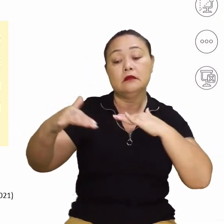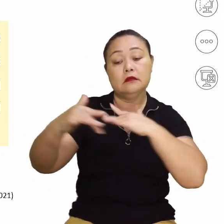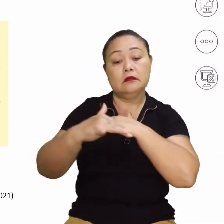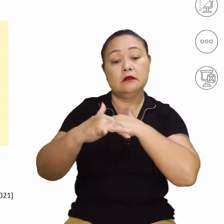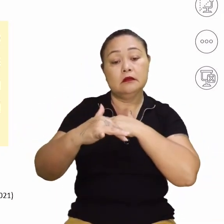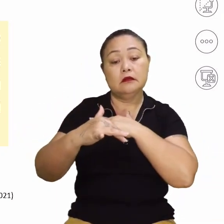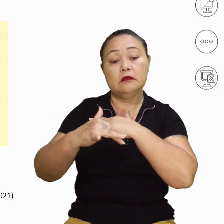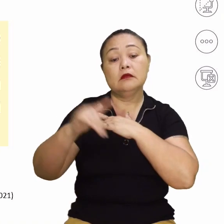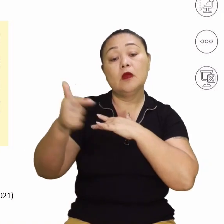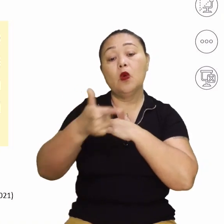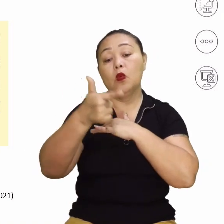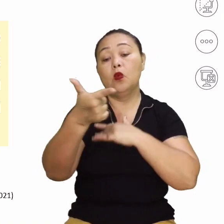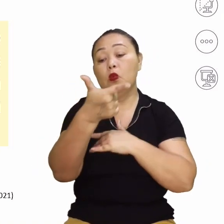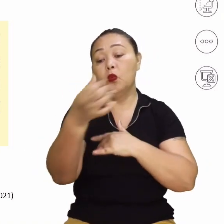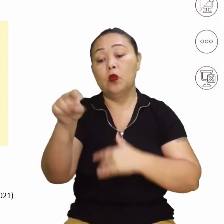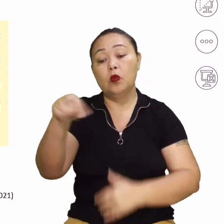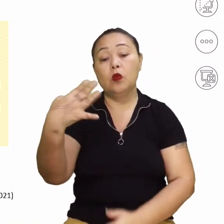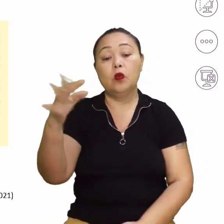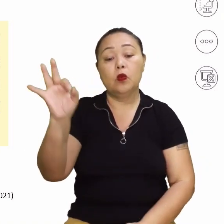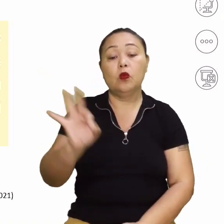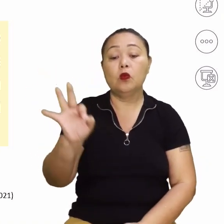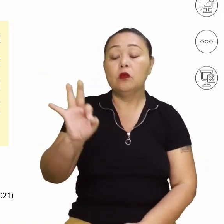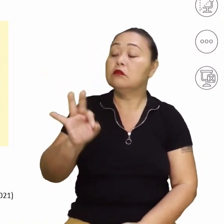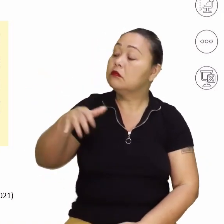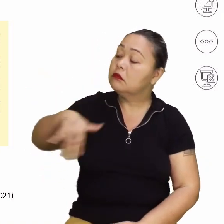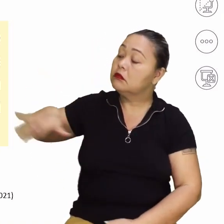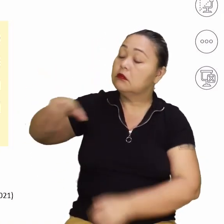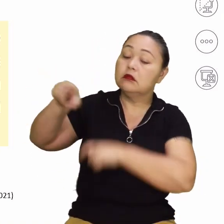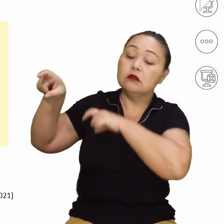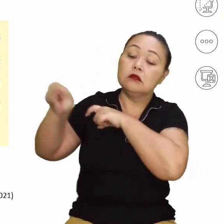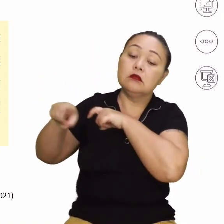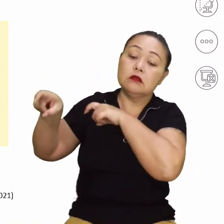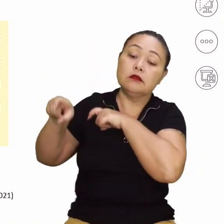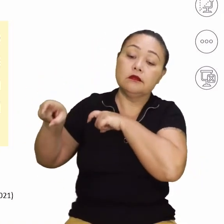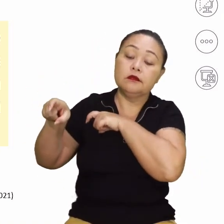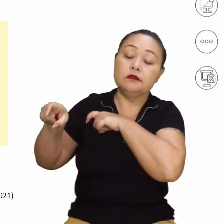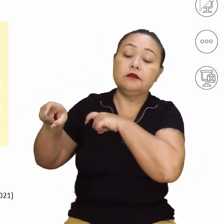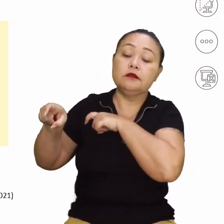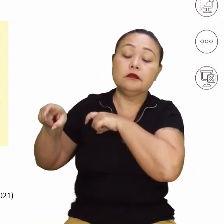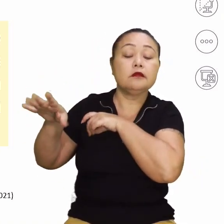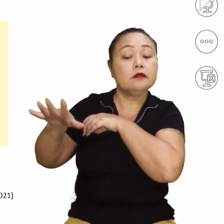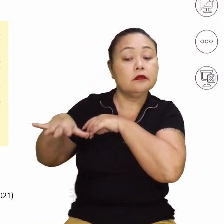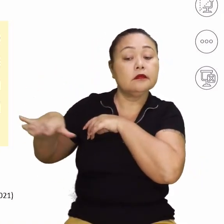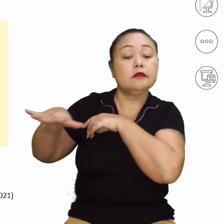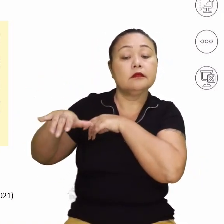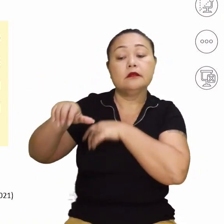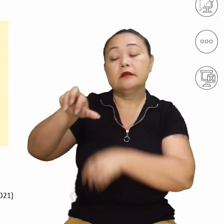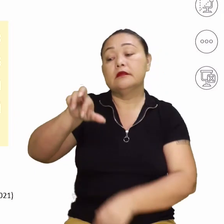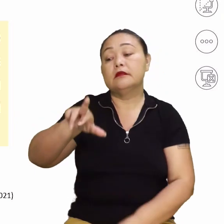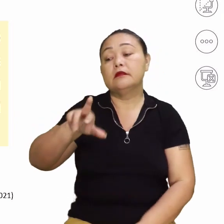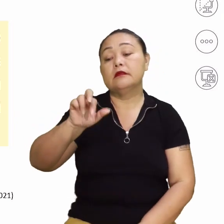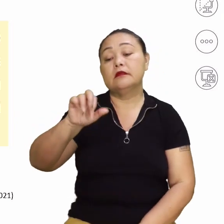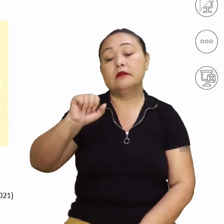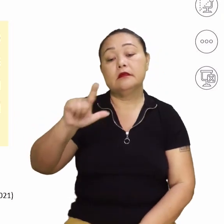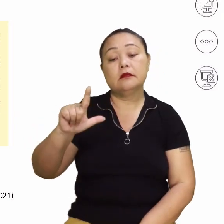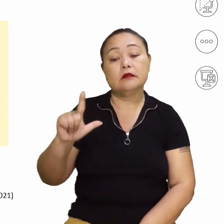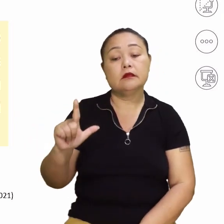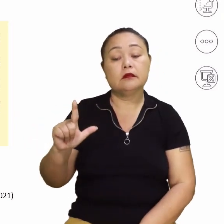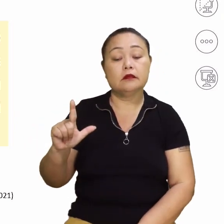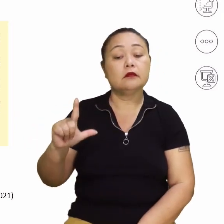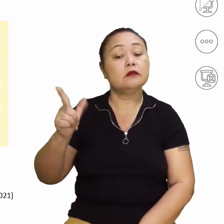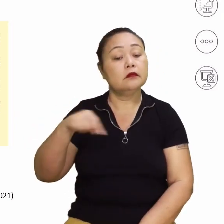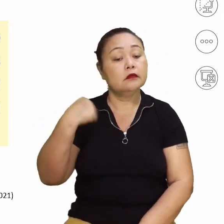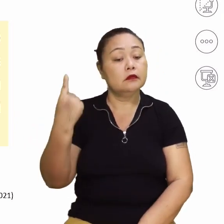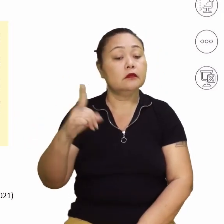e os outros 26,4 estão nas áreas Rural nas áreas rurais ok nós